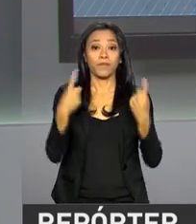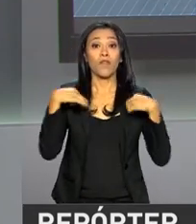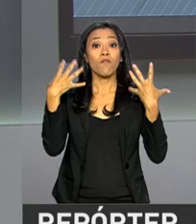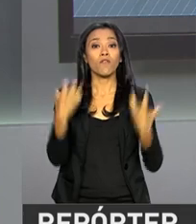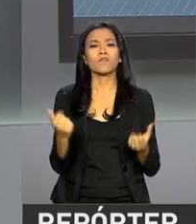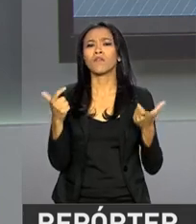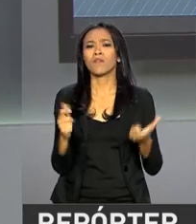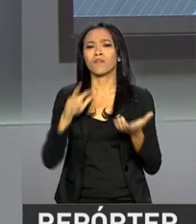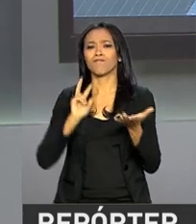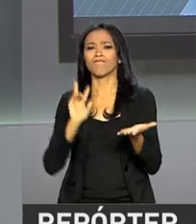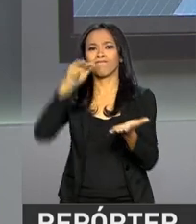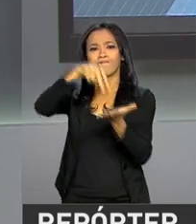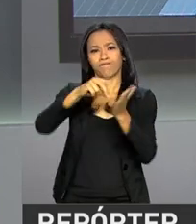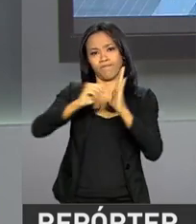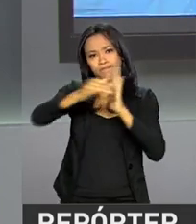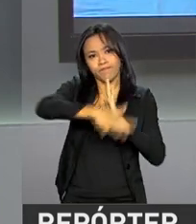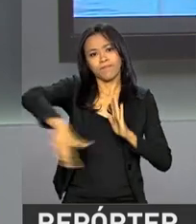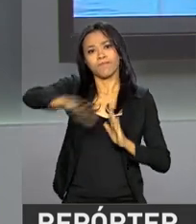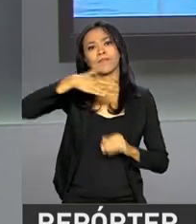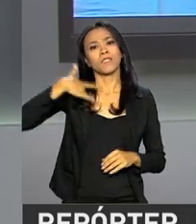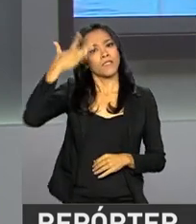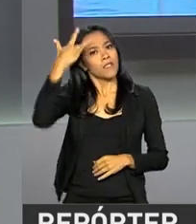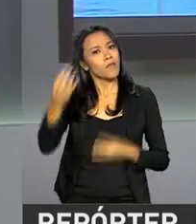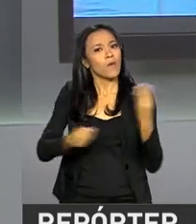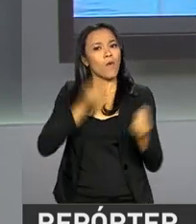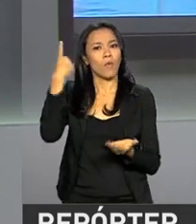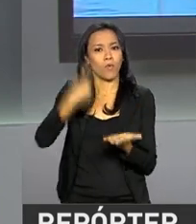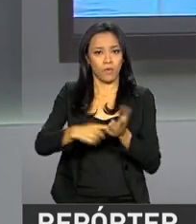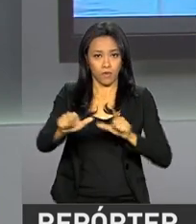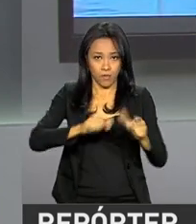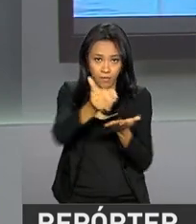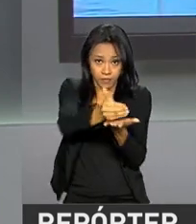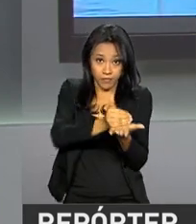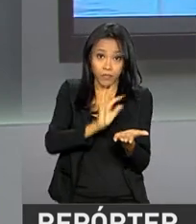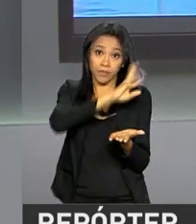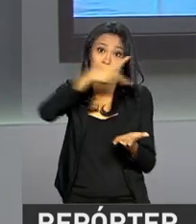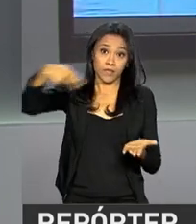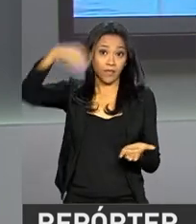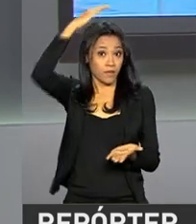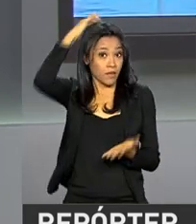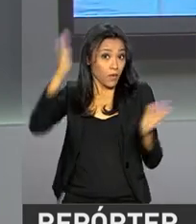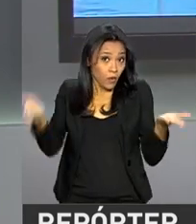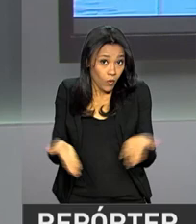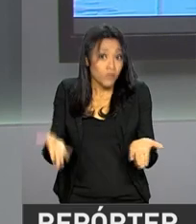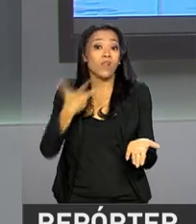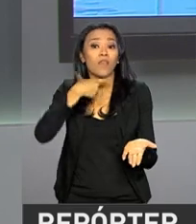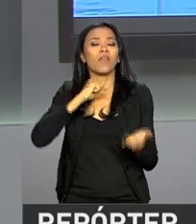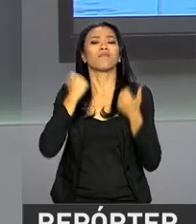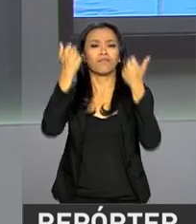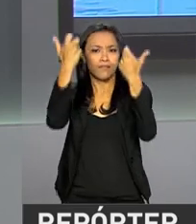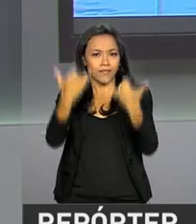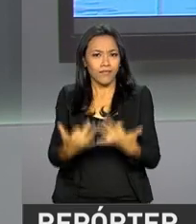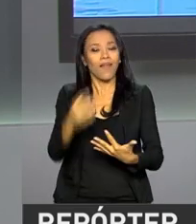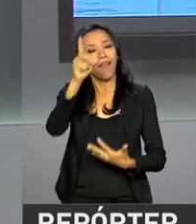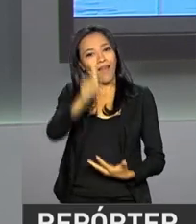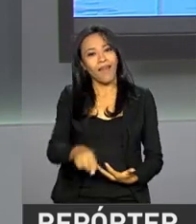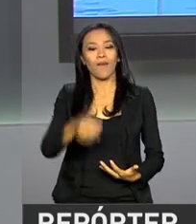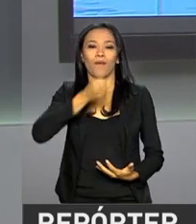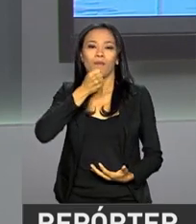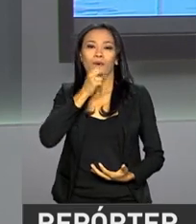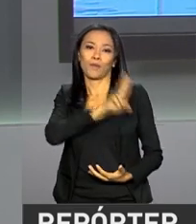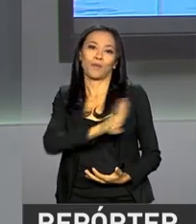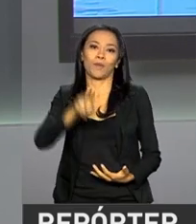vamos ao palácio do planalto saber como está a agenda do presidente michel temer no dia de hoje quem traz as informações para a gente o repórter ney pereira